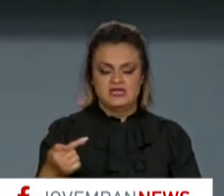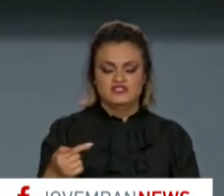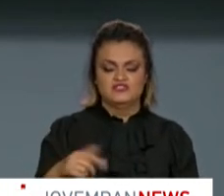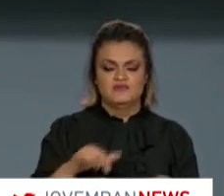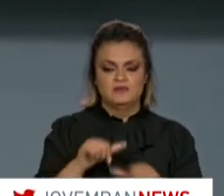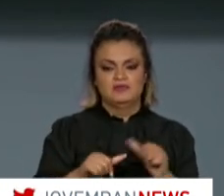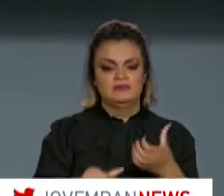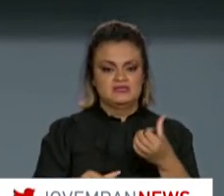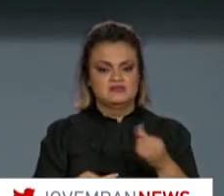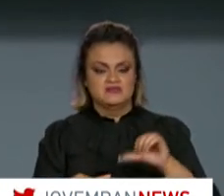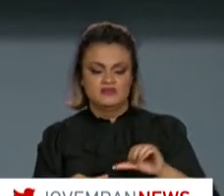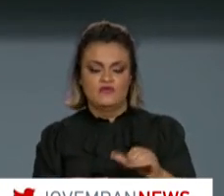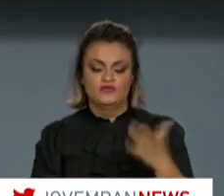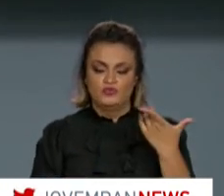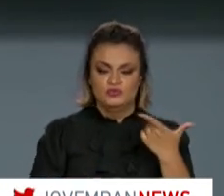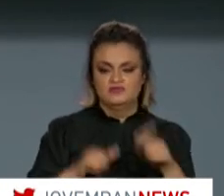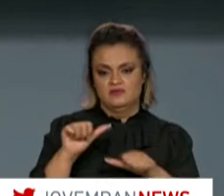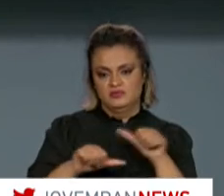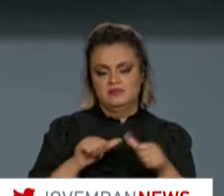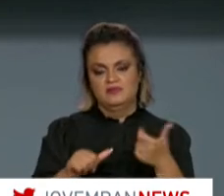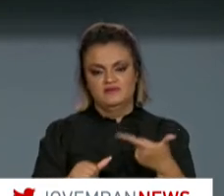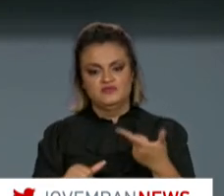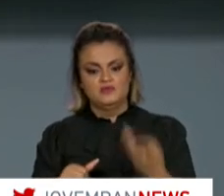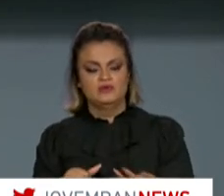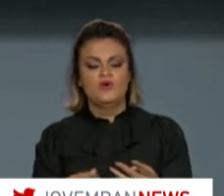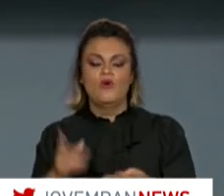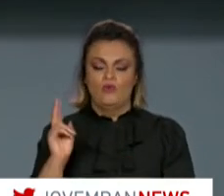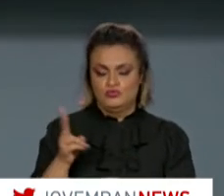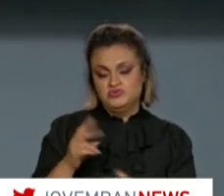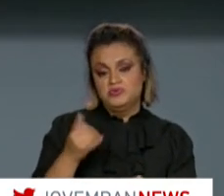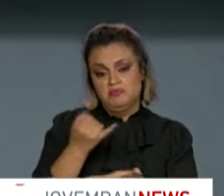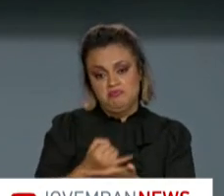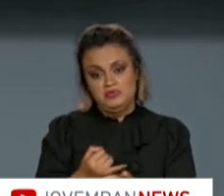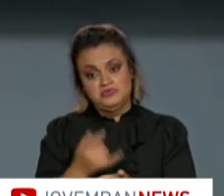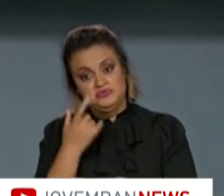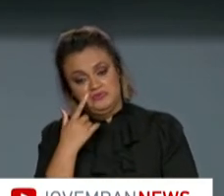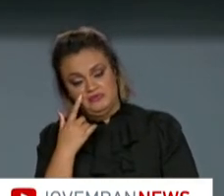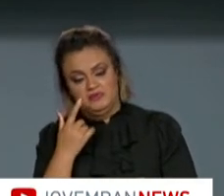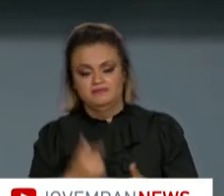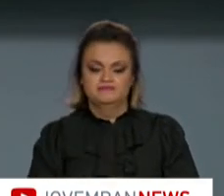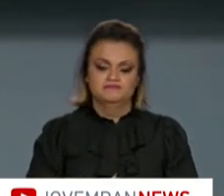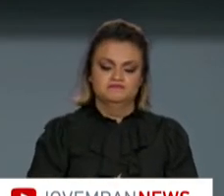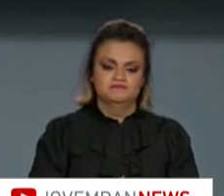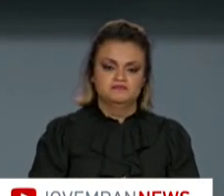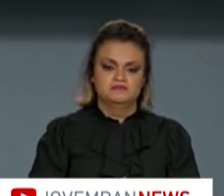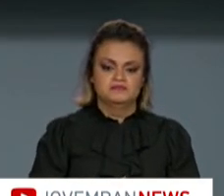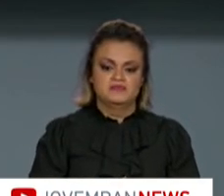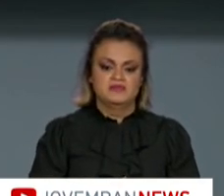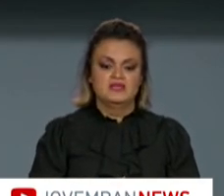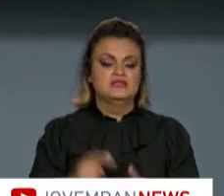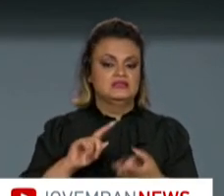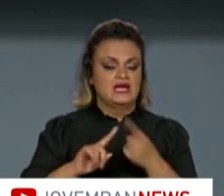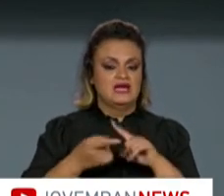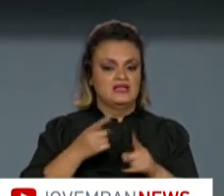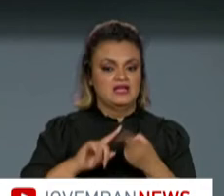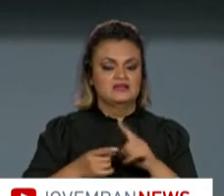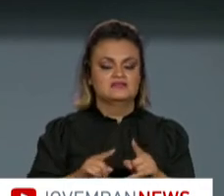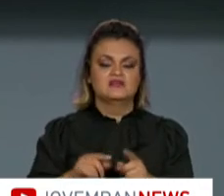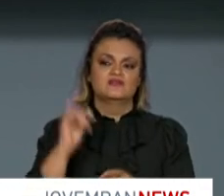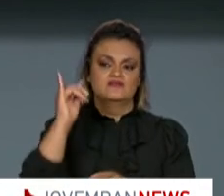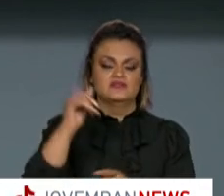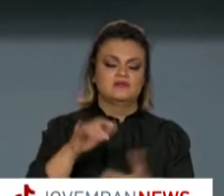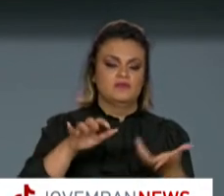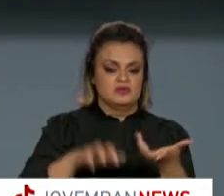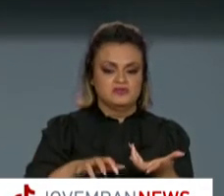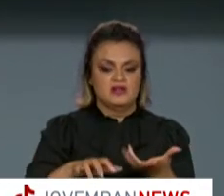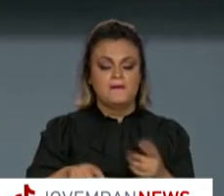para 69, de 2 para 24, ou a manutenção do imposto de exportação. É isso que está sendo endereçado para o Congresso